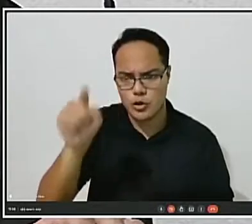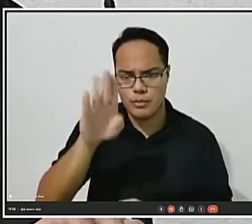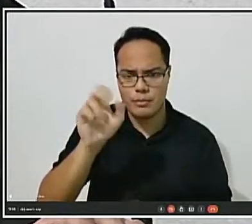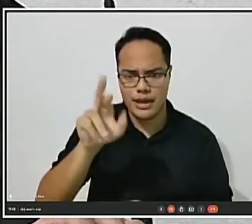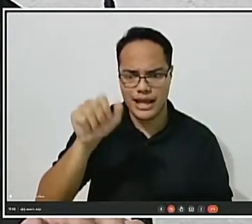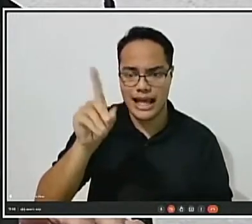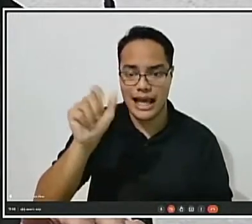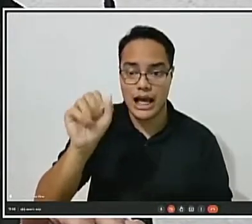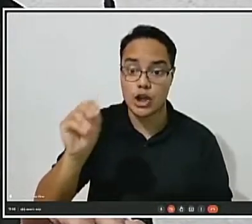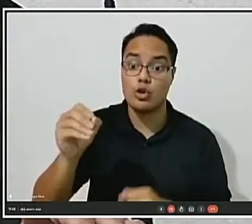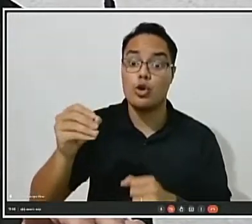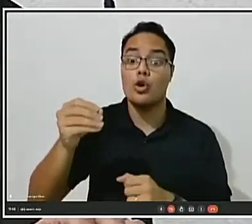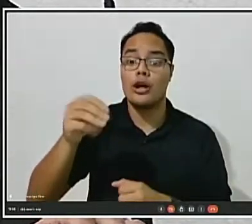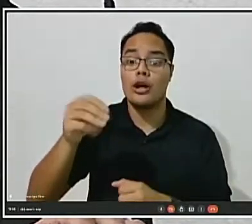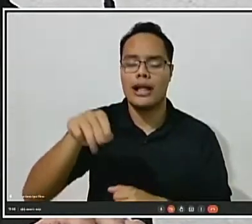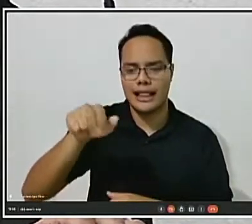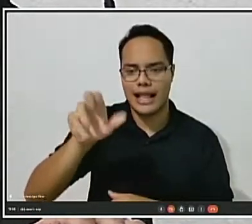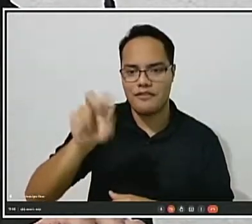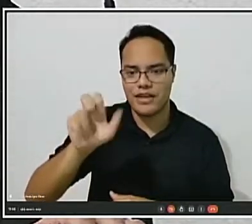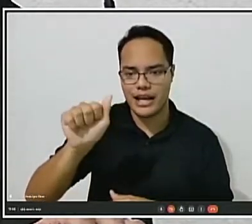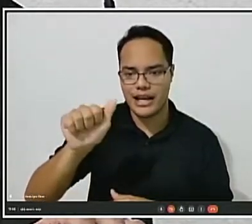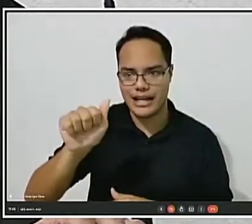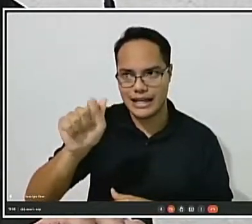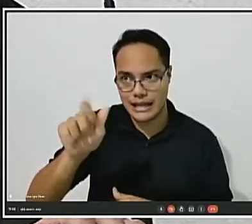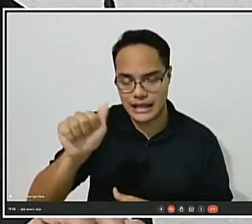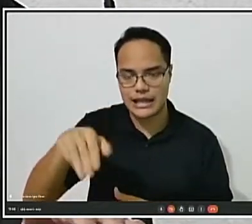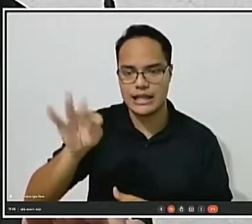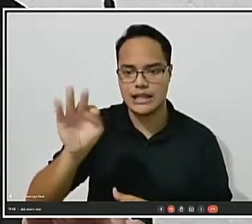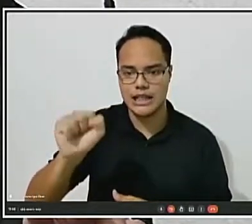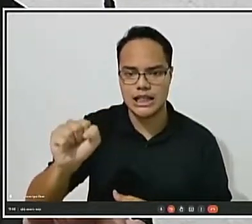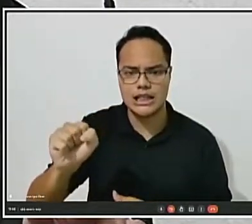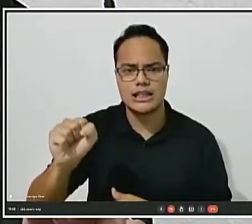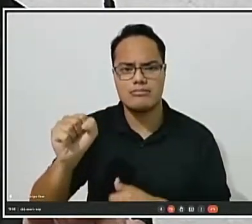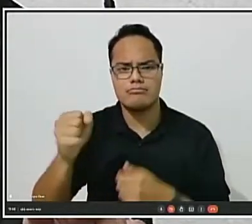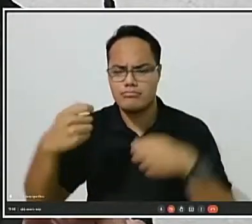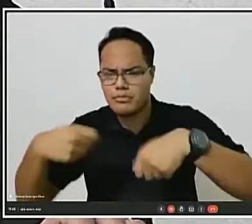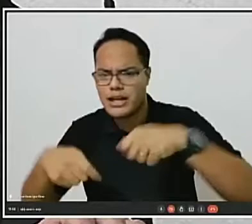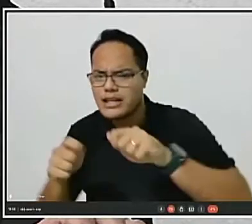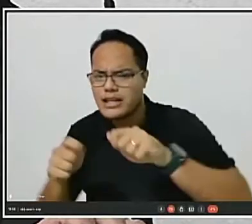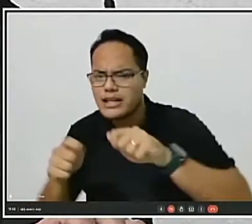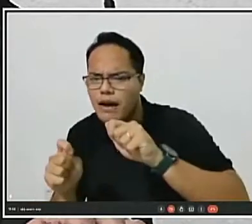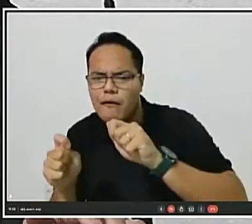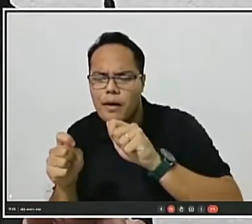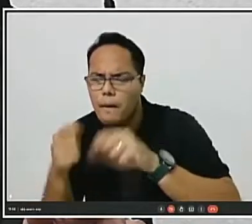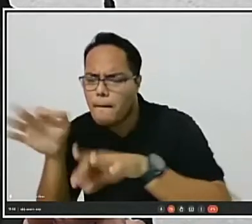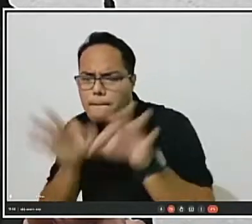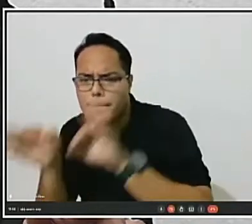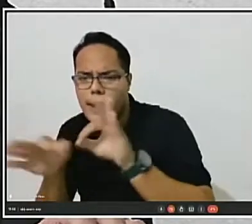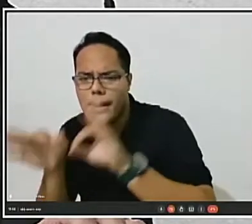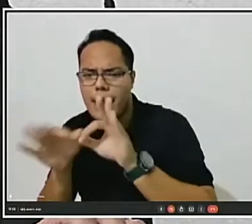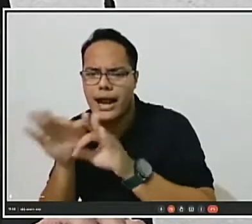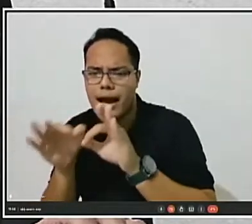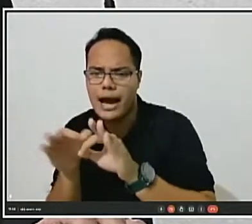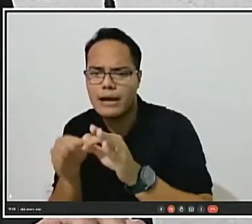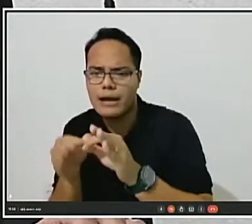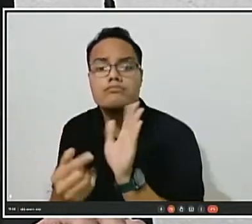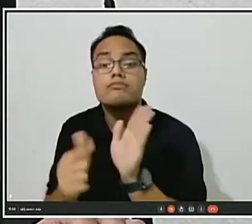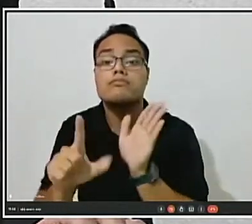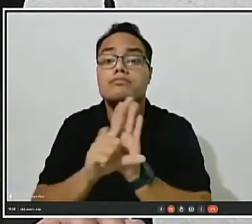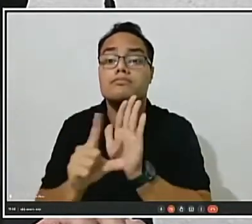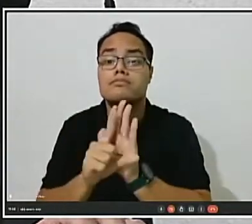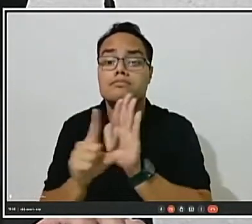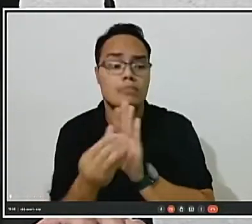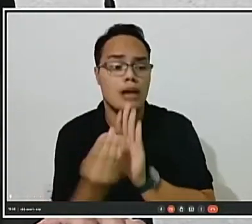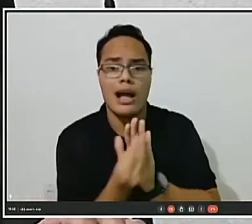Navegantes, Ponte Nova, teria que fazer, certo? Um manifesto em cima disso daí, porque a empresa que ela está contratada, ela veio só